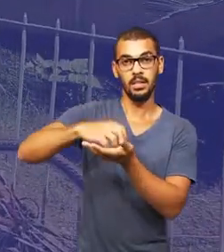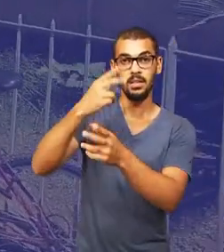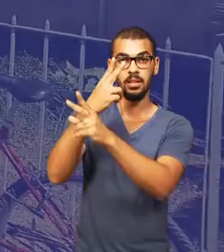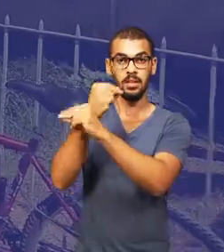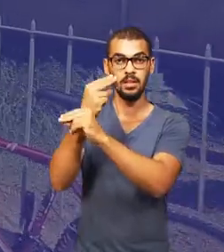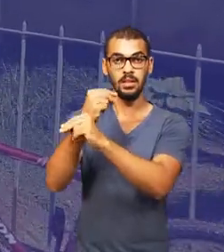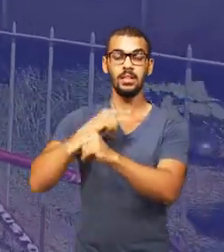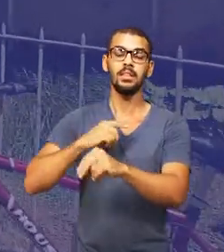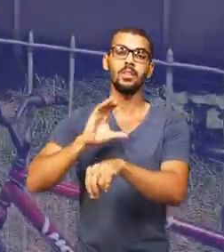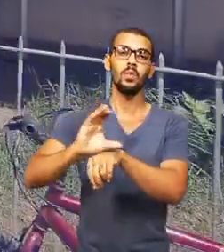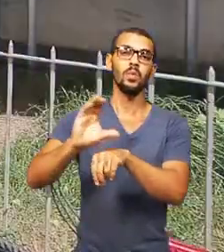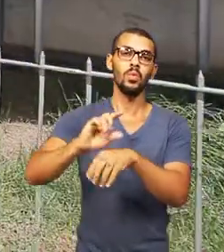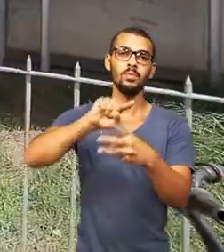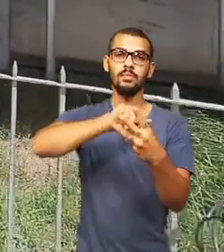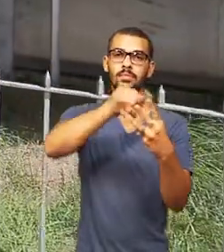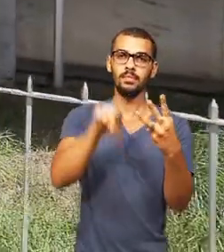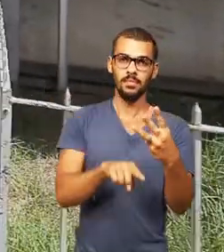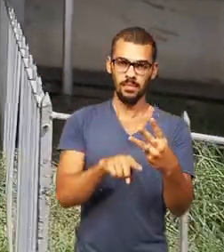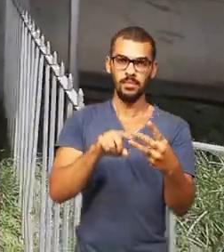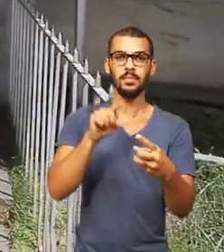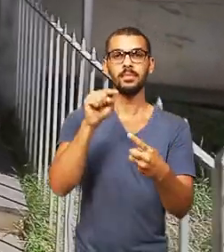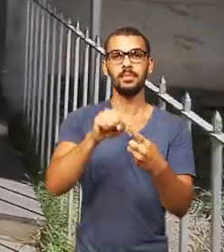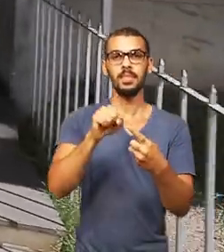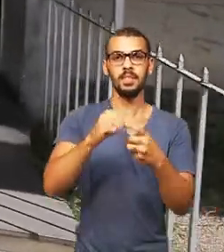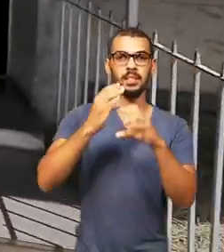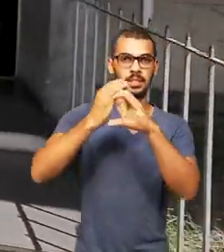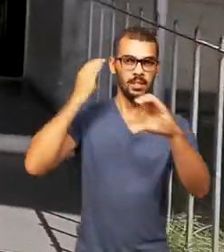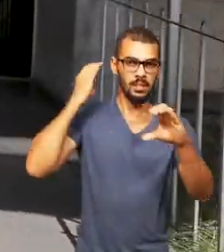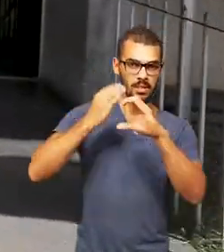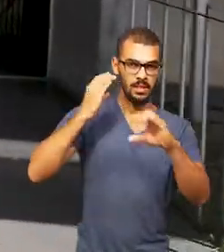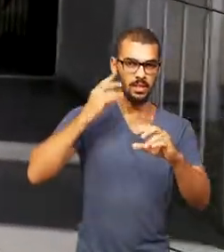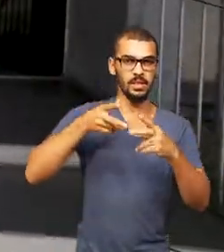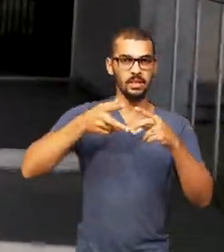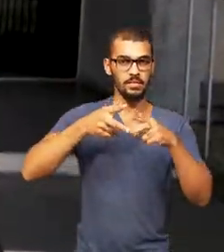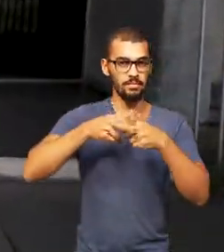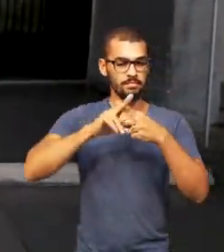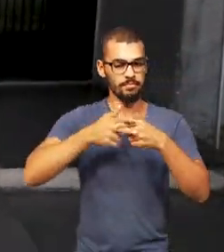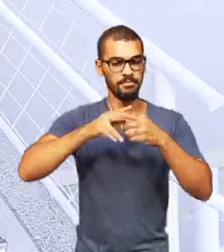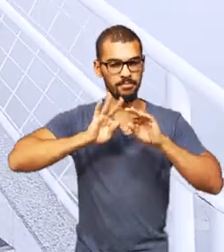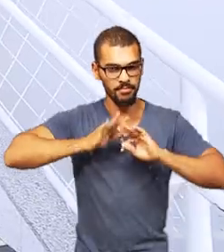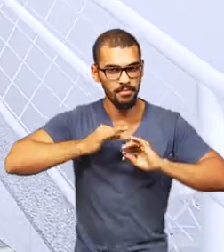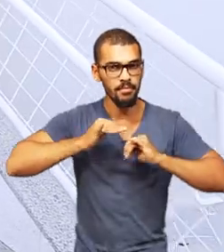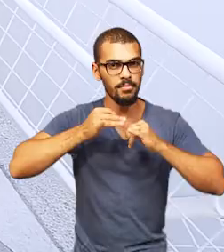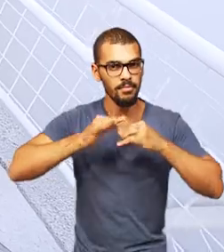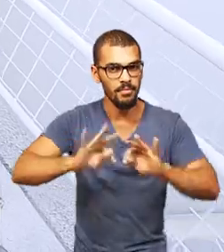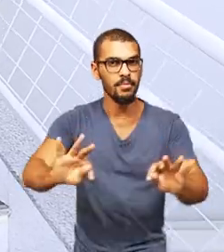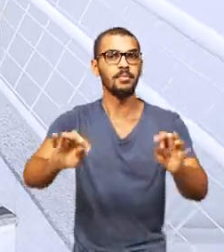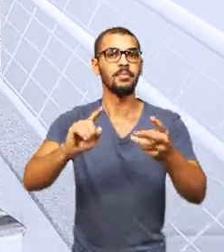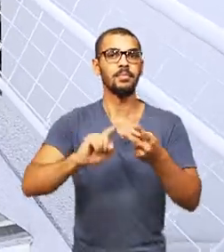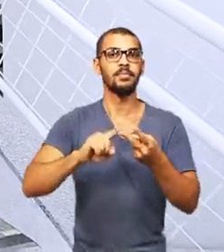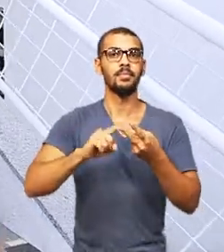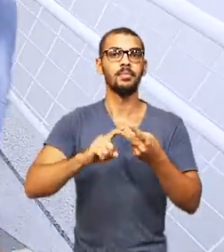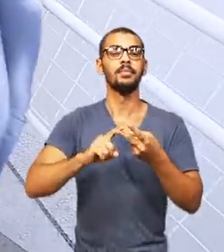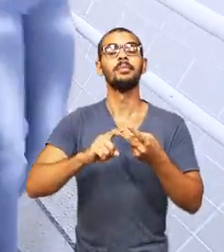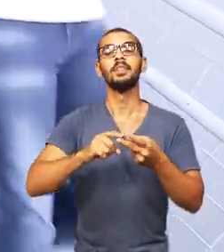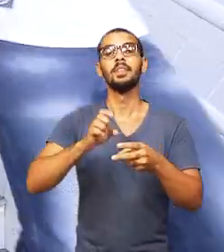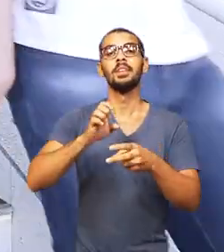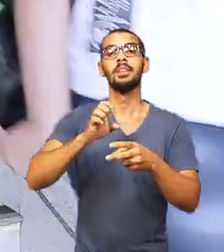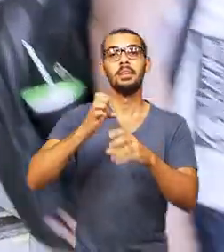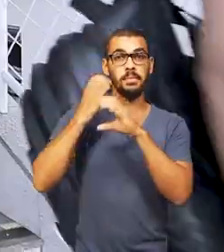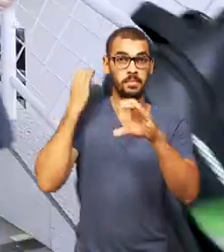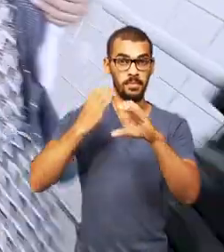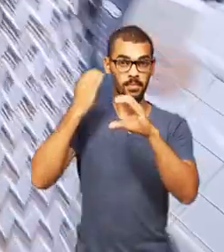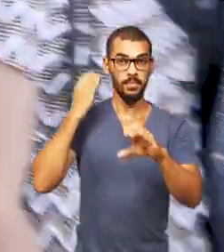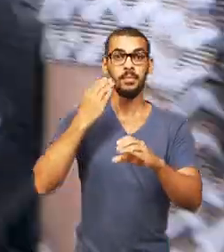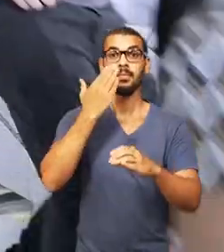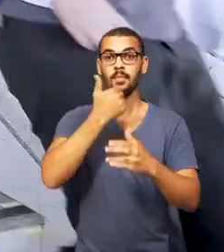da UFO em Patos de Minas conta com 3 cursos de graduação, sendo Engenharia de Eletrônica e Telecomunicações, Engenharia